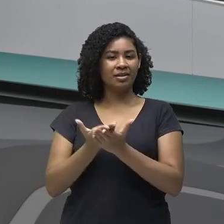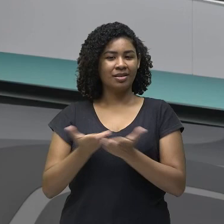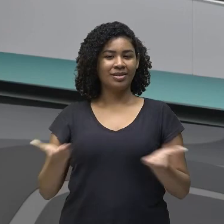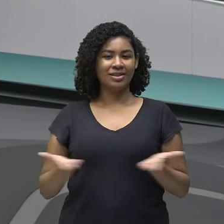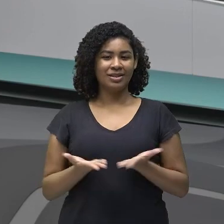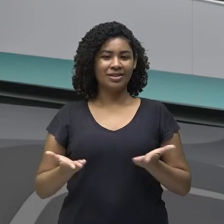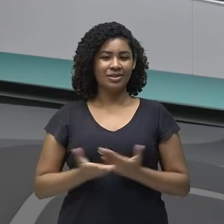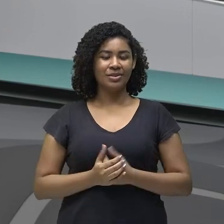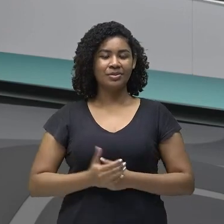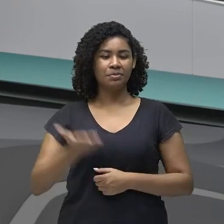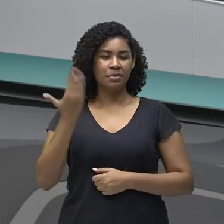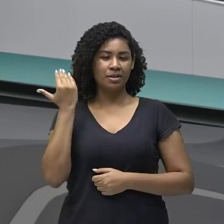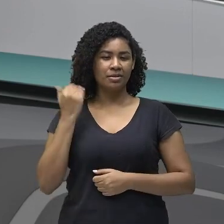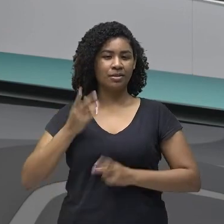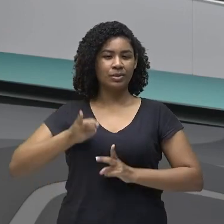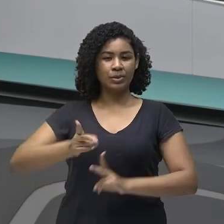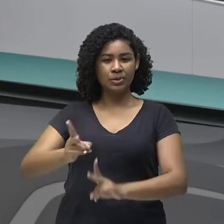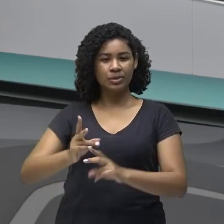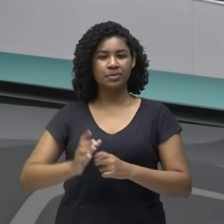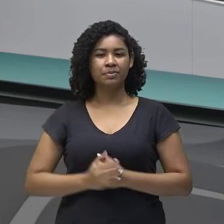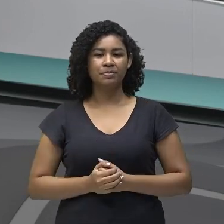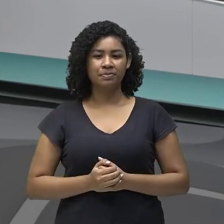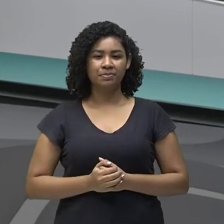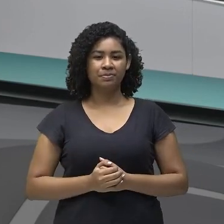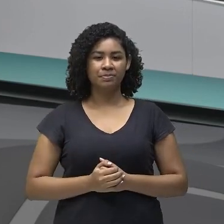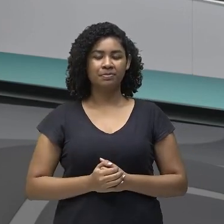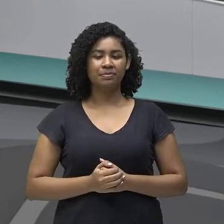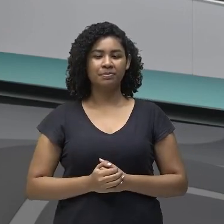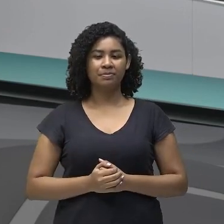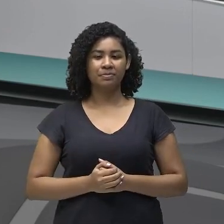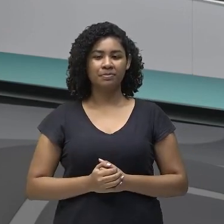O past continuous e o simple